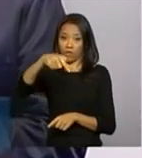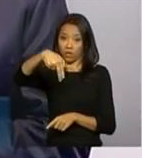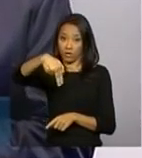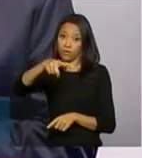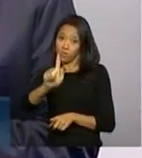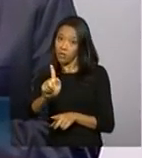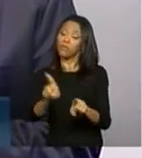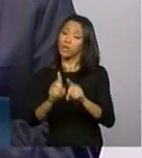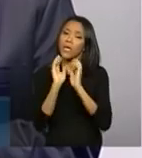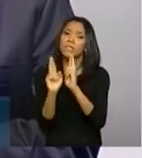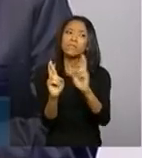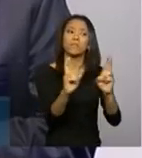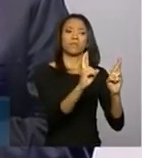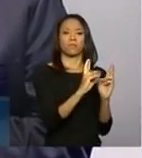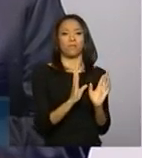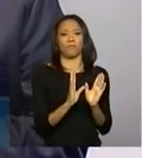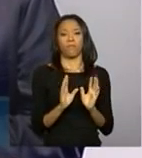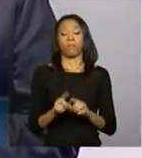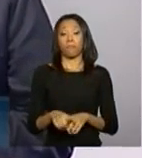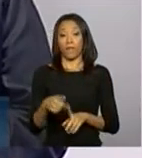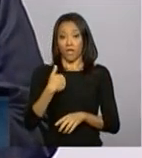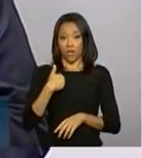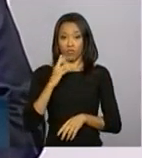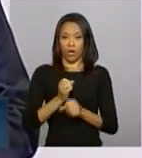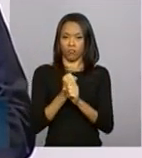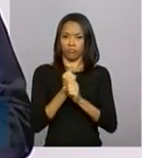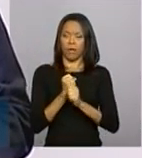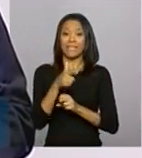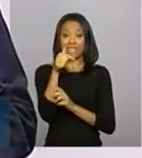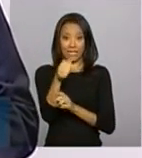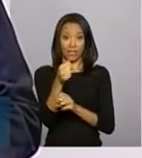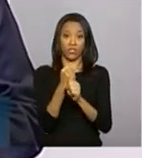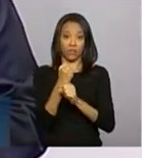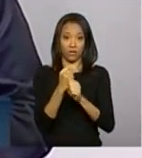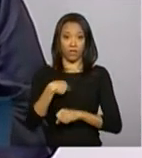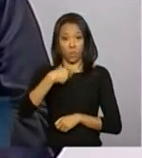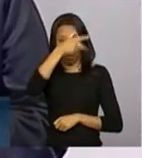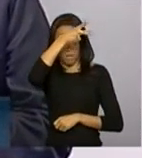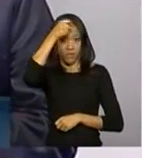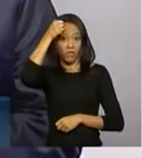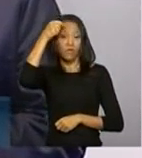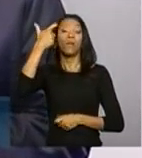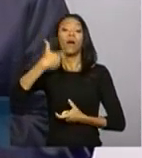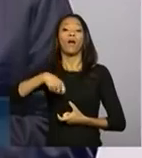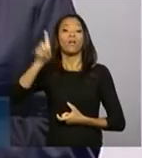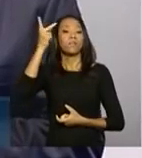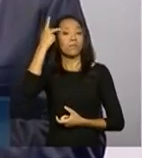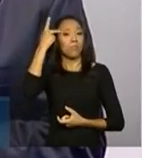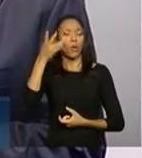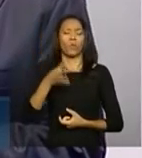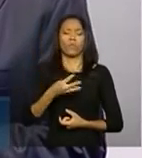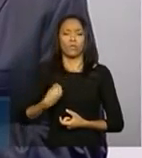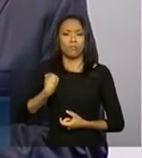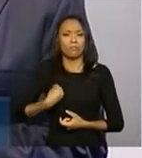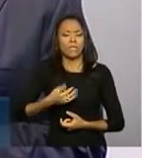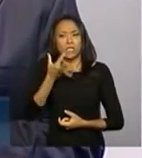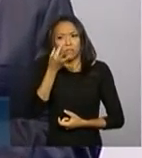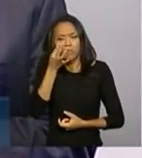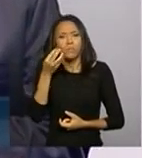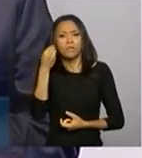administrador municipal, ao longo de 7 anos como prefeito de São Paulo, convivi, conheci e tive